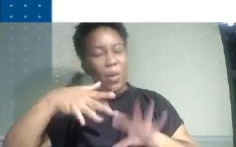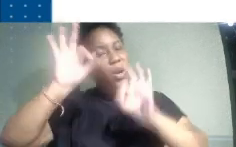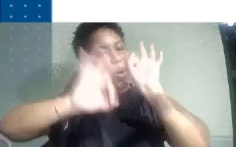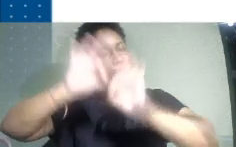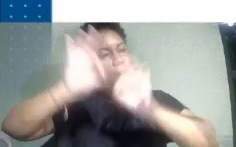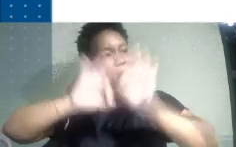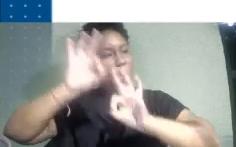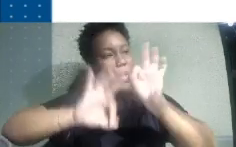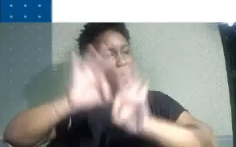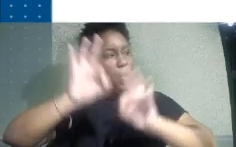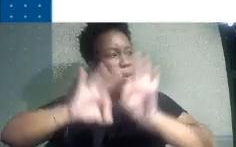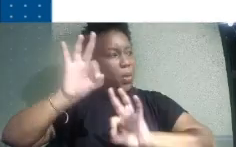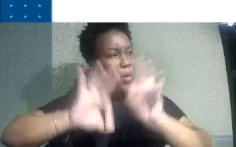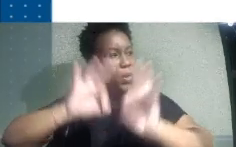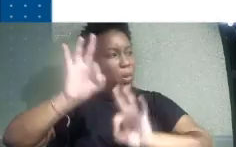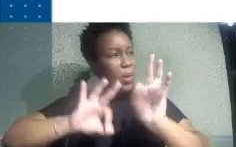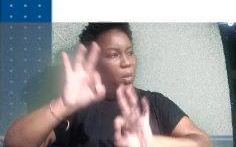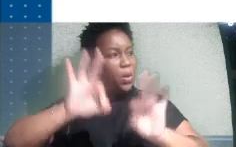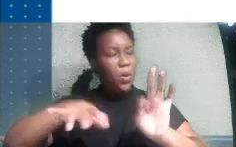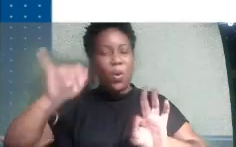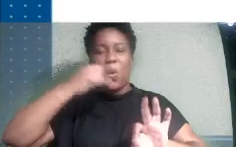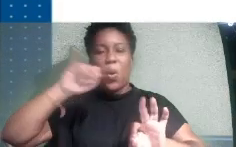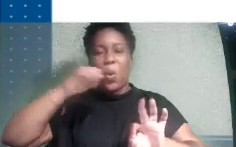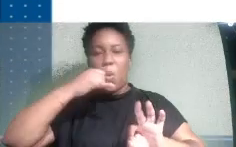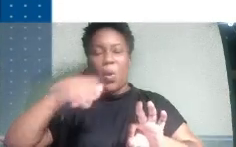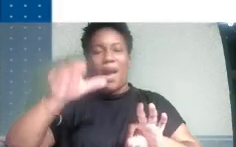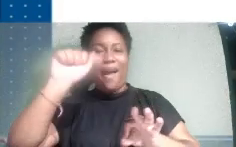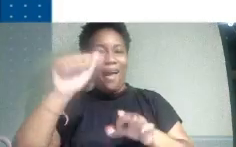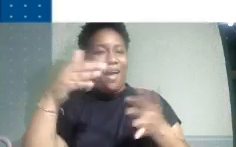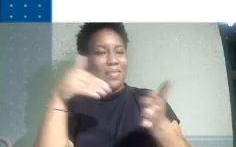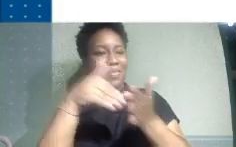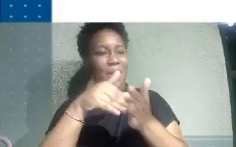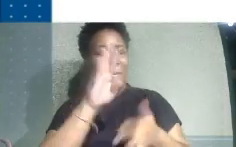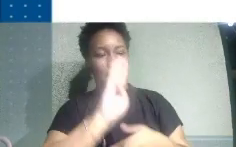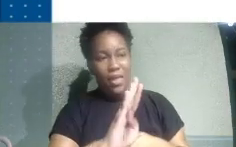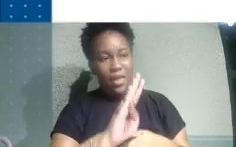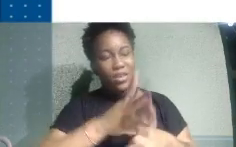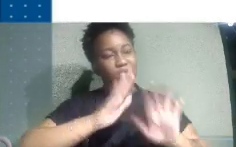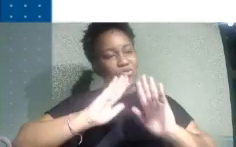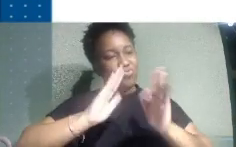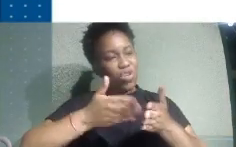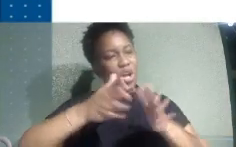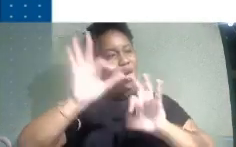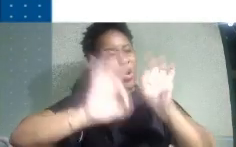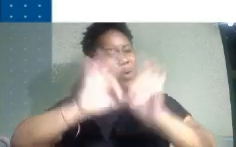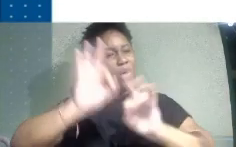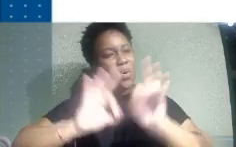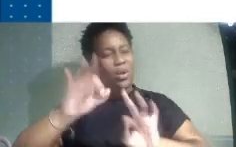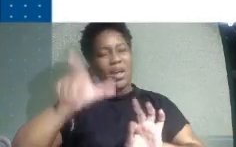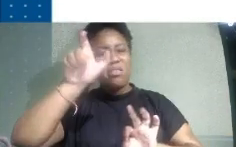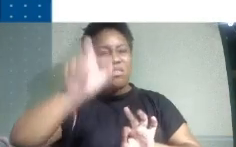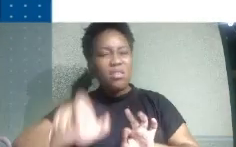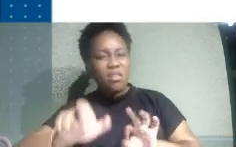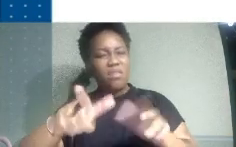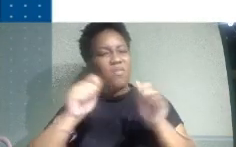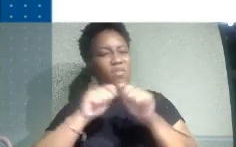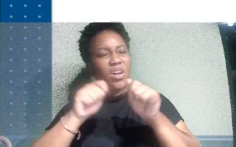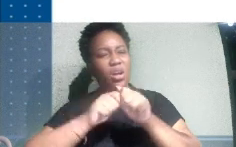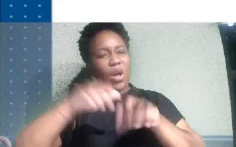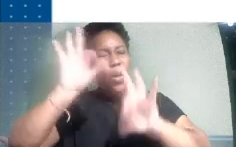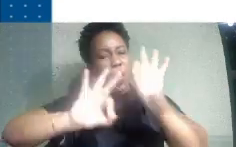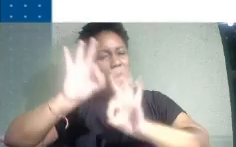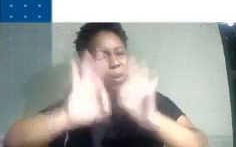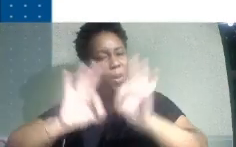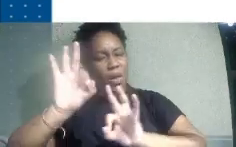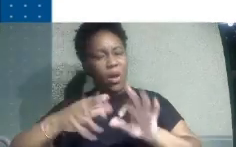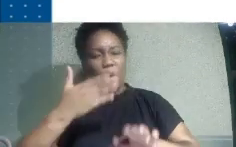de elétrons. Então você tem elétrons indo de A até B, de forma ordenada. Quem que faz esse ordenamento? Quem é